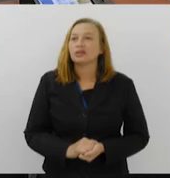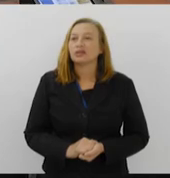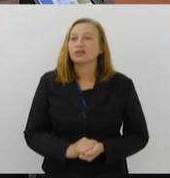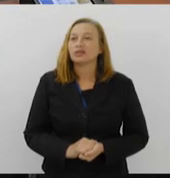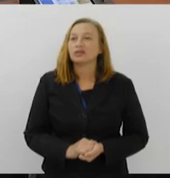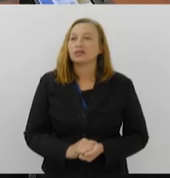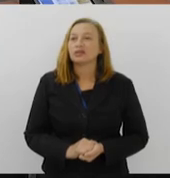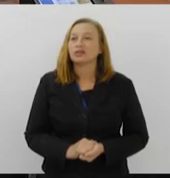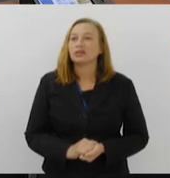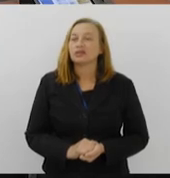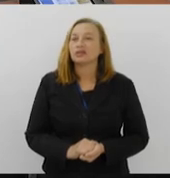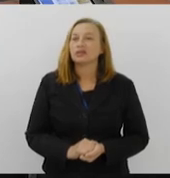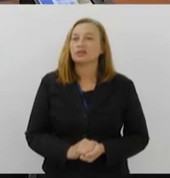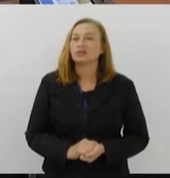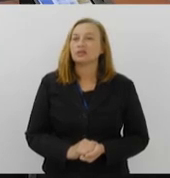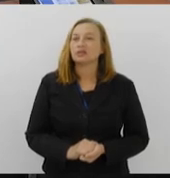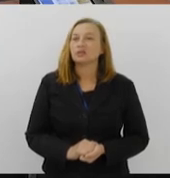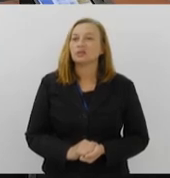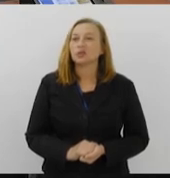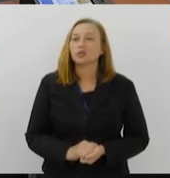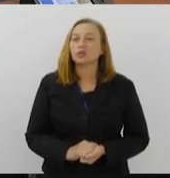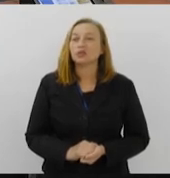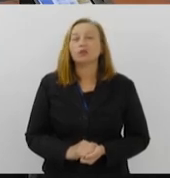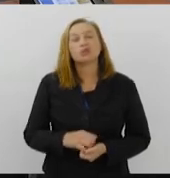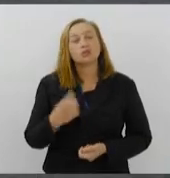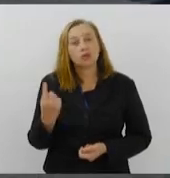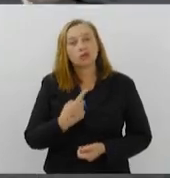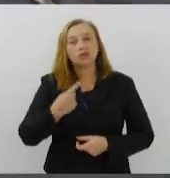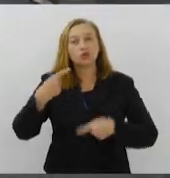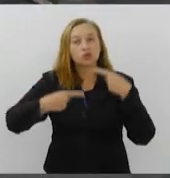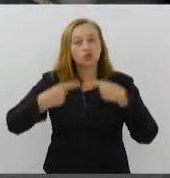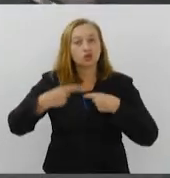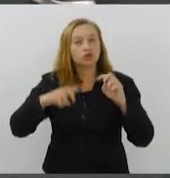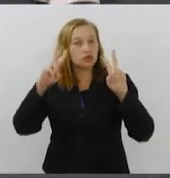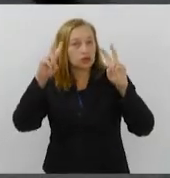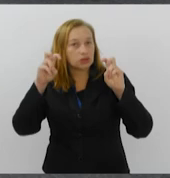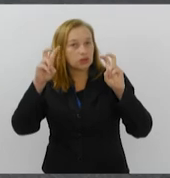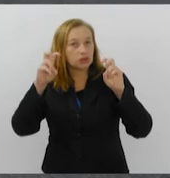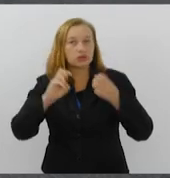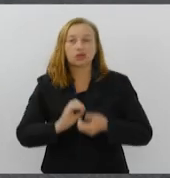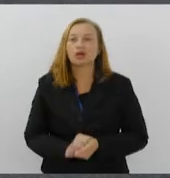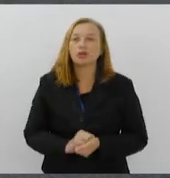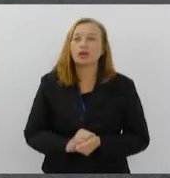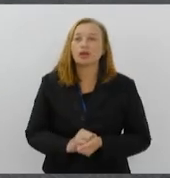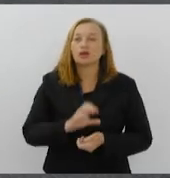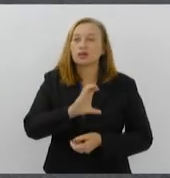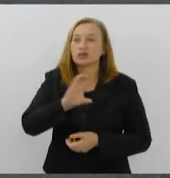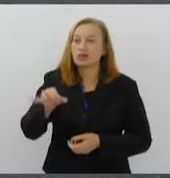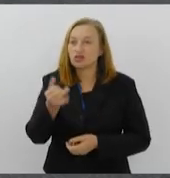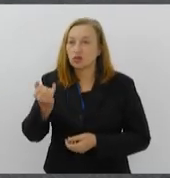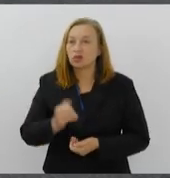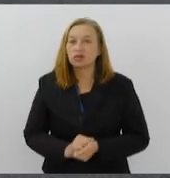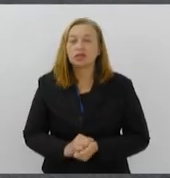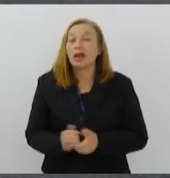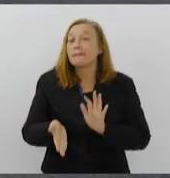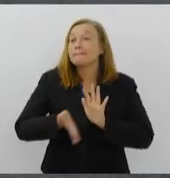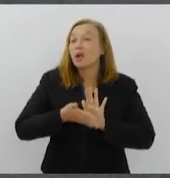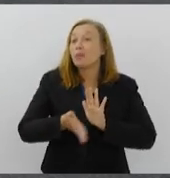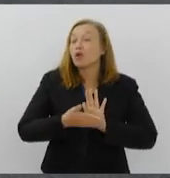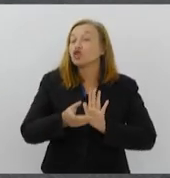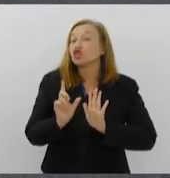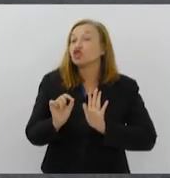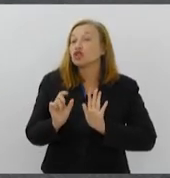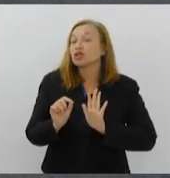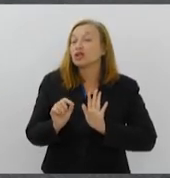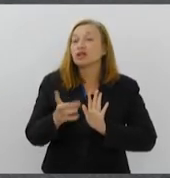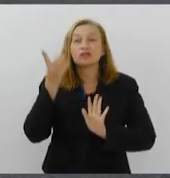Participamos ativamente desse debate na Comissão de Constituição e Justiça, na proposta que fez